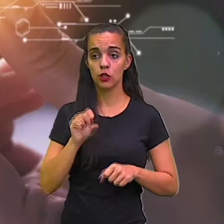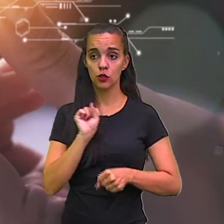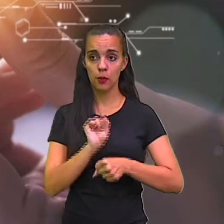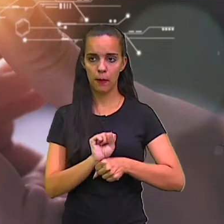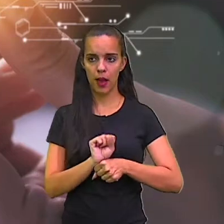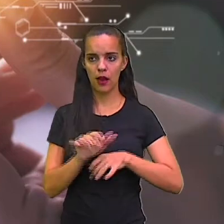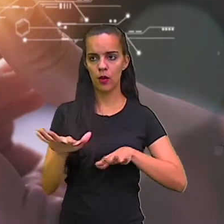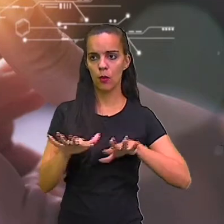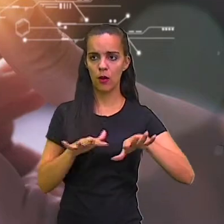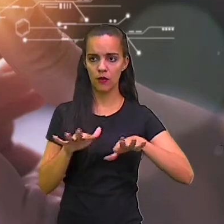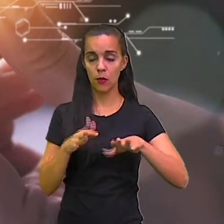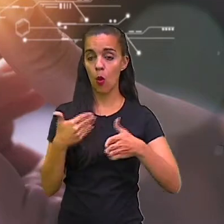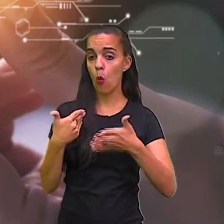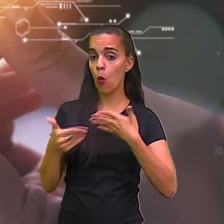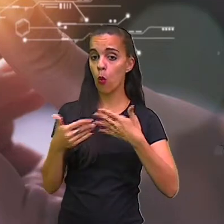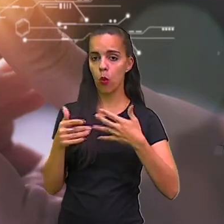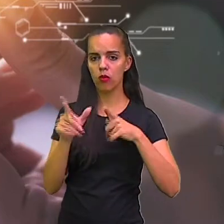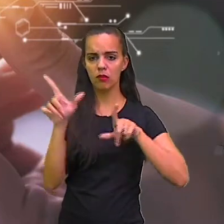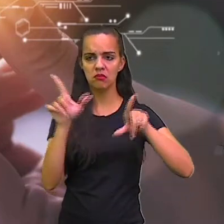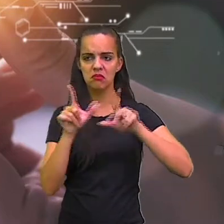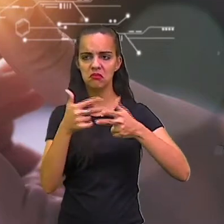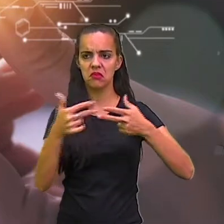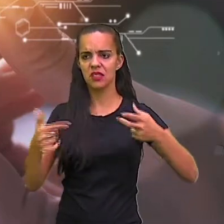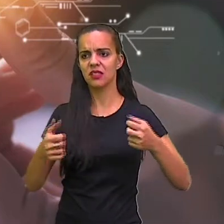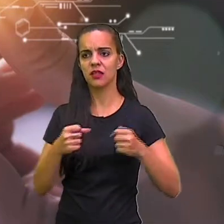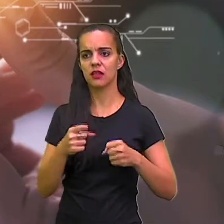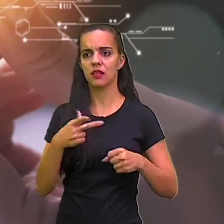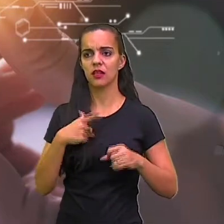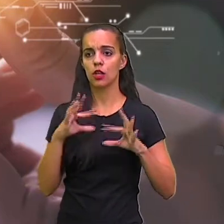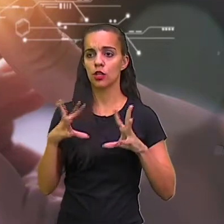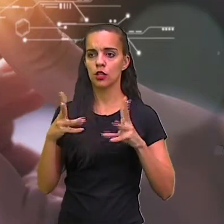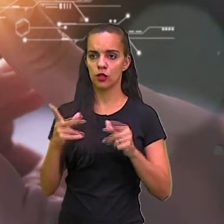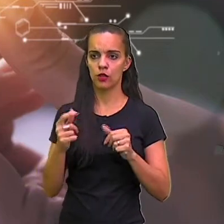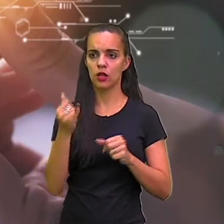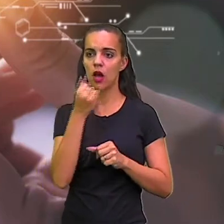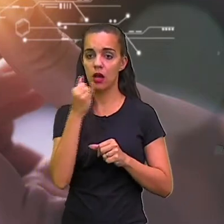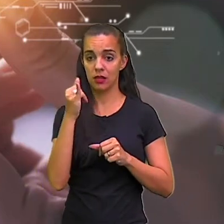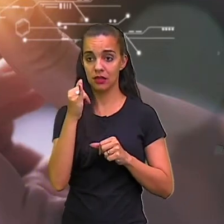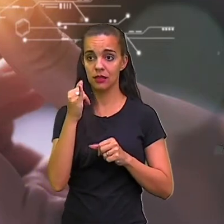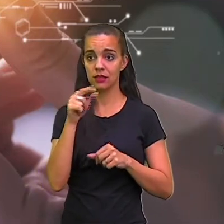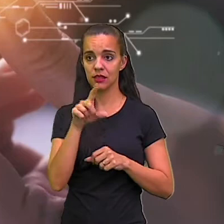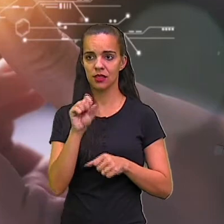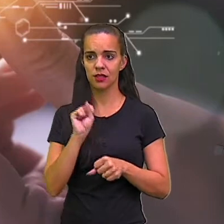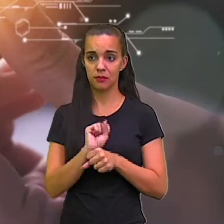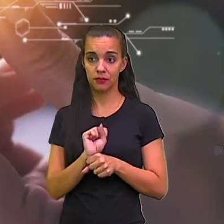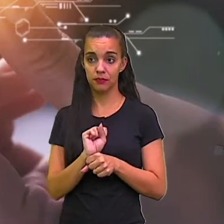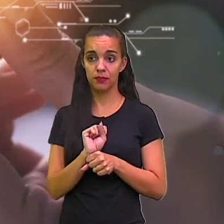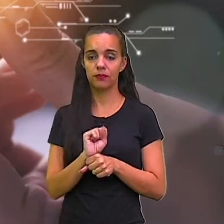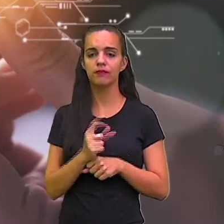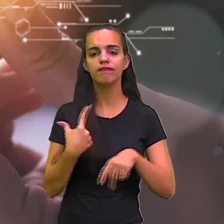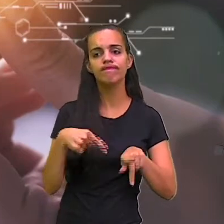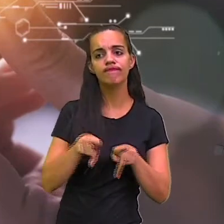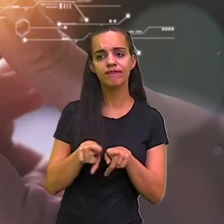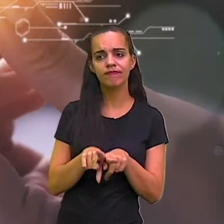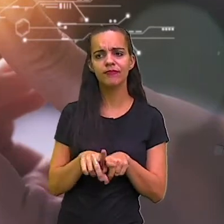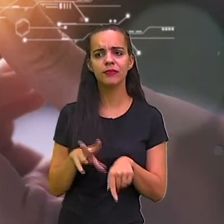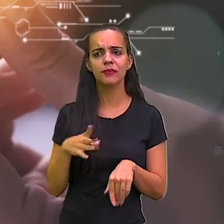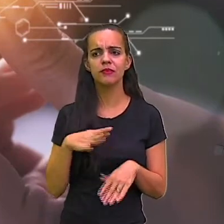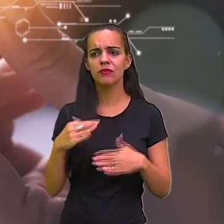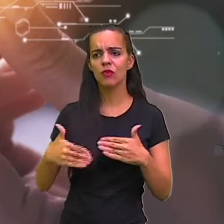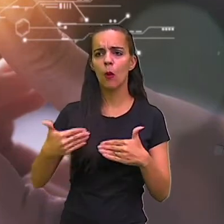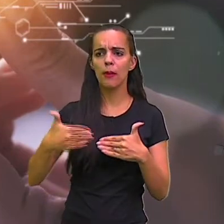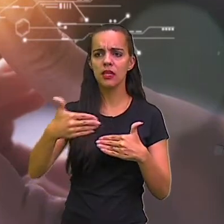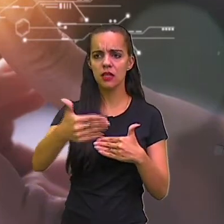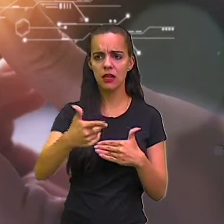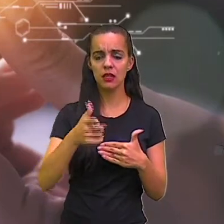de um aparelho elétrico ou eletrônico é necessário energia essa energia está associada a